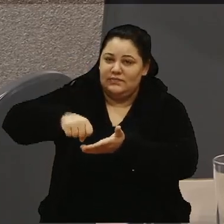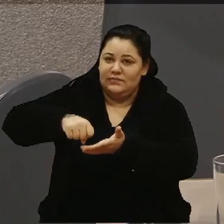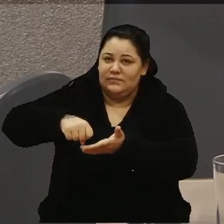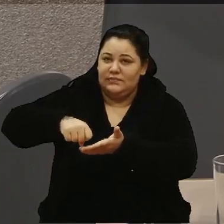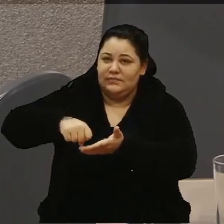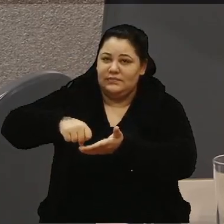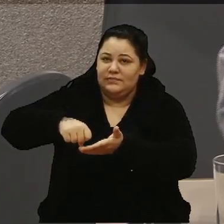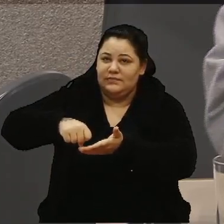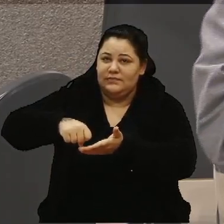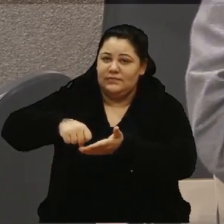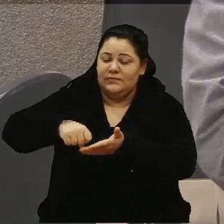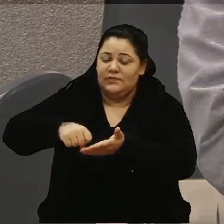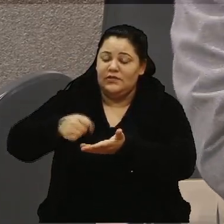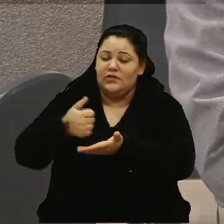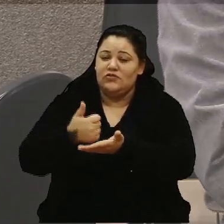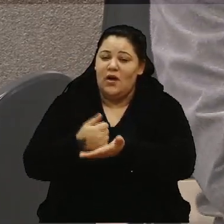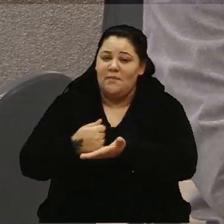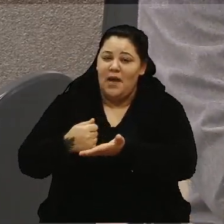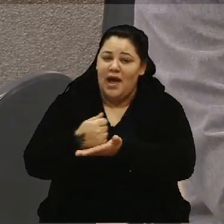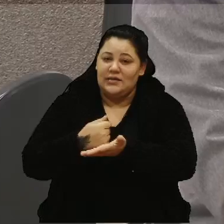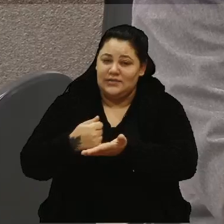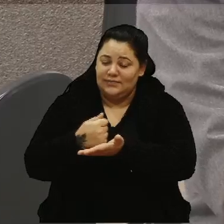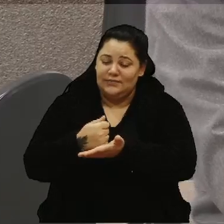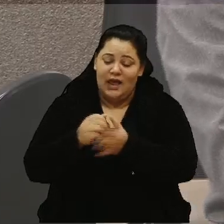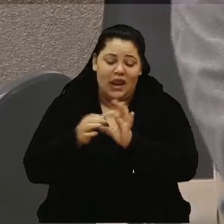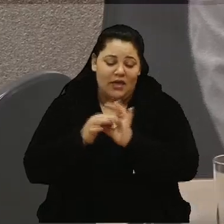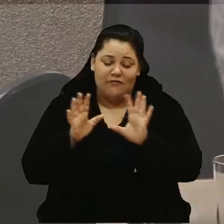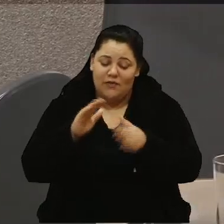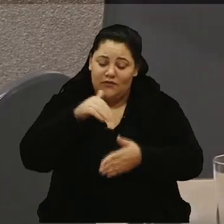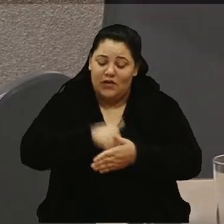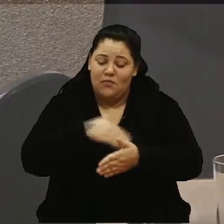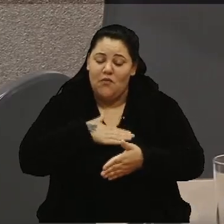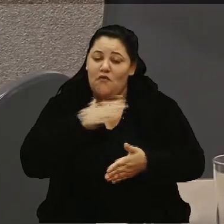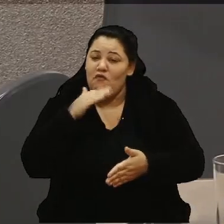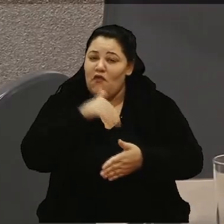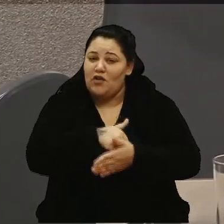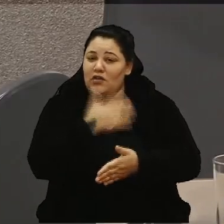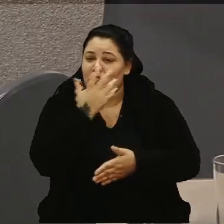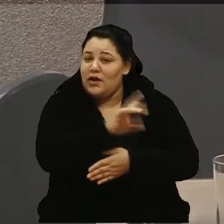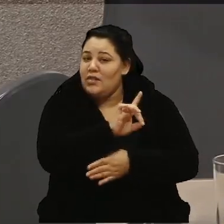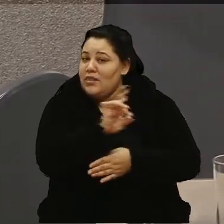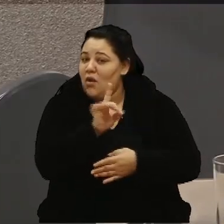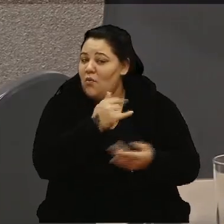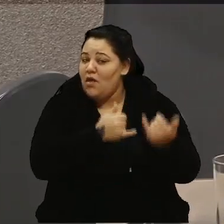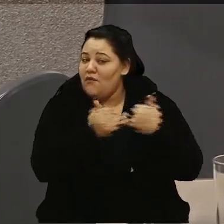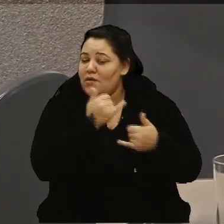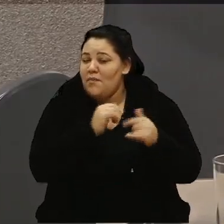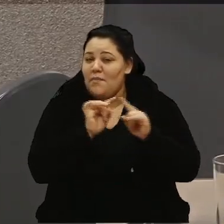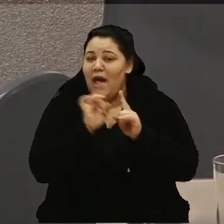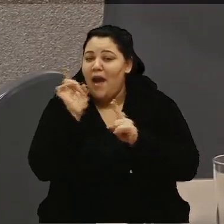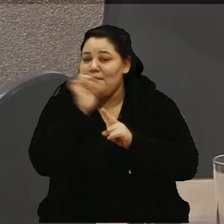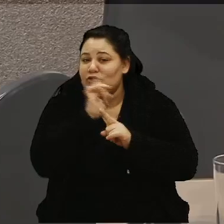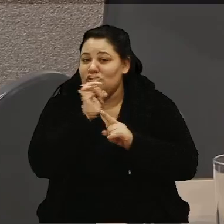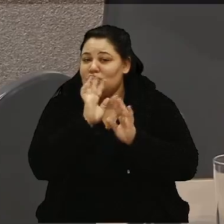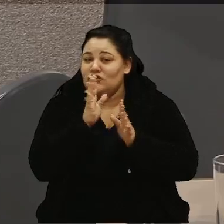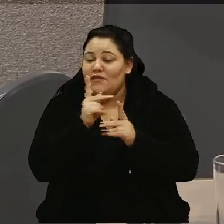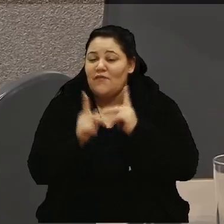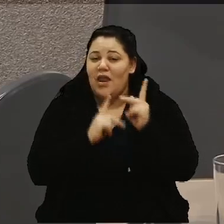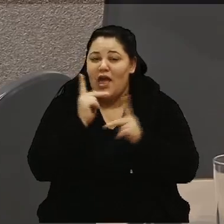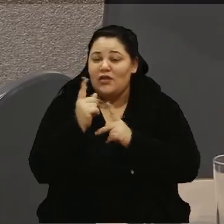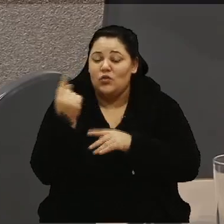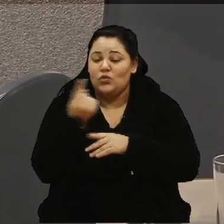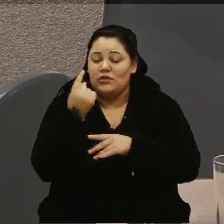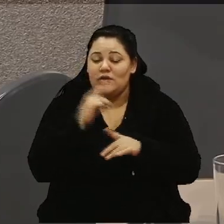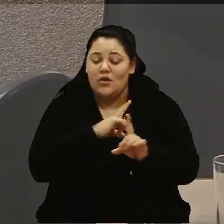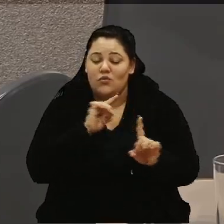bancada, a base, livre para votar, mas o meu voto é contrário, não pelo fato da informação, mas pelas mentiras que foram colocadas aqui unicamente com o